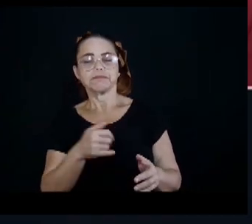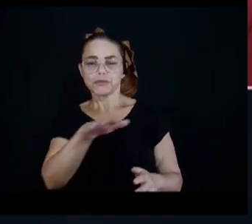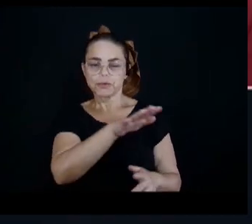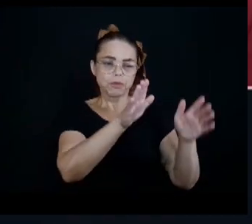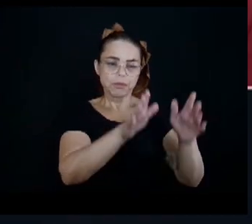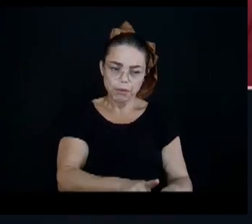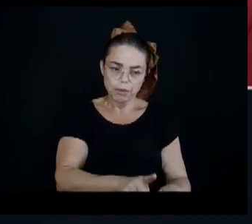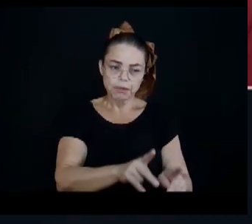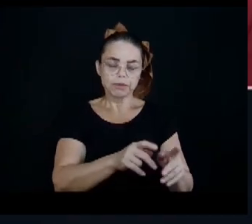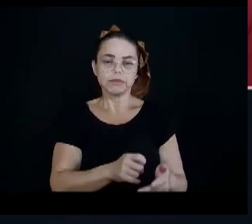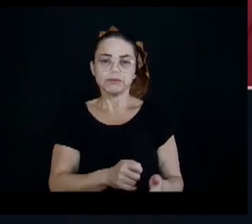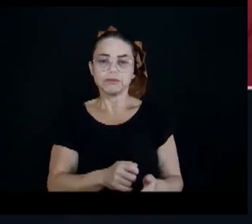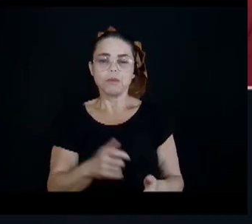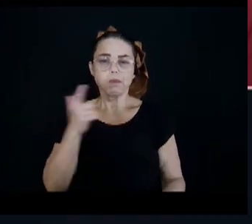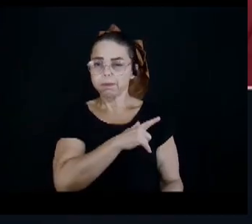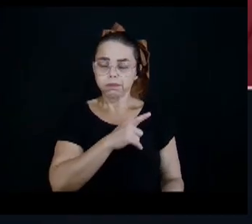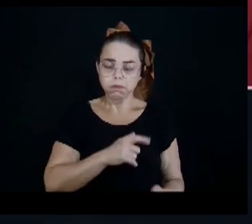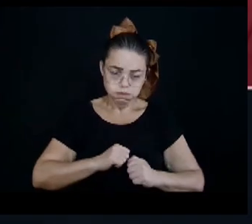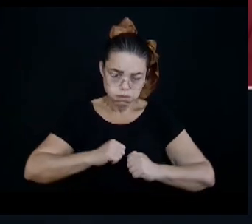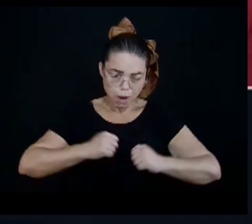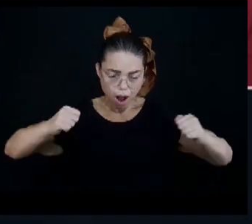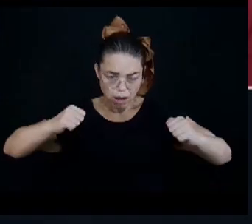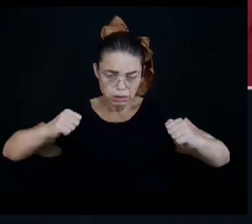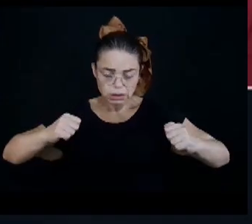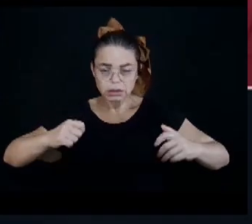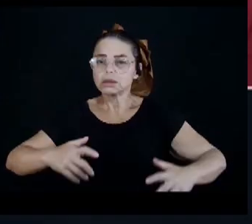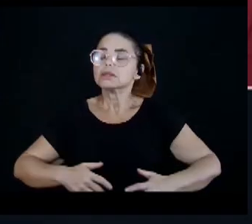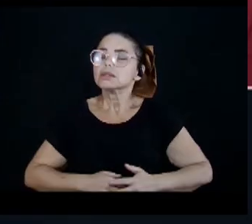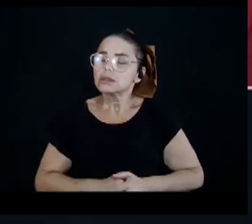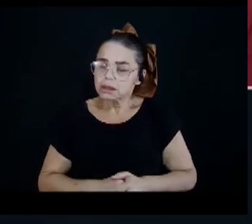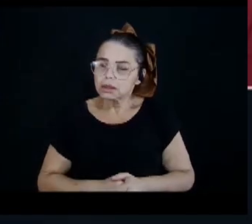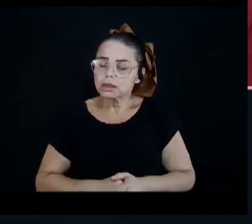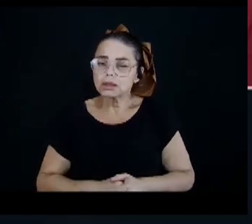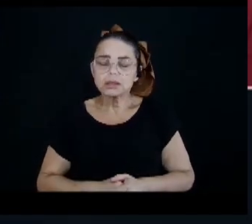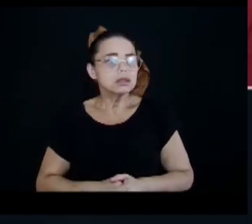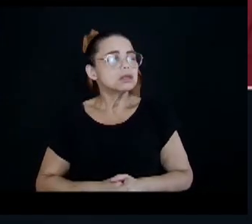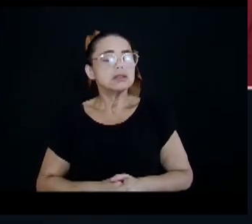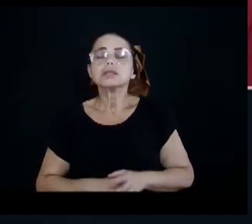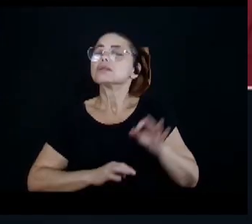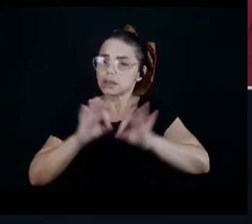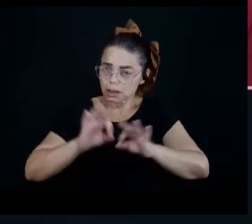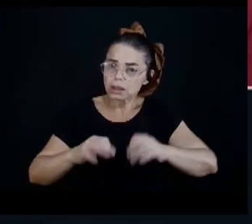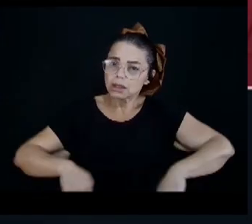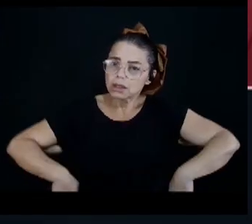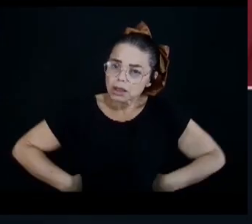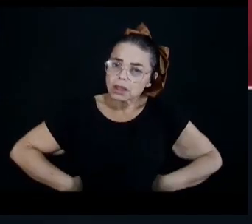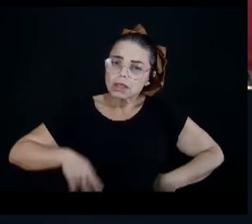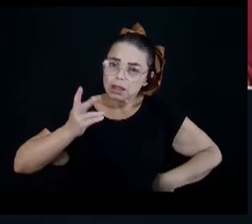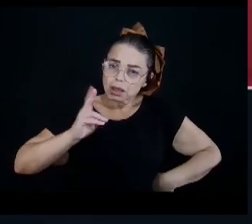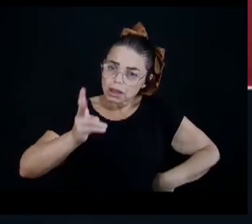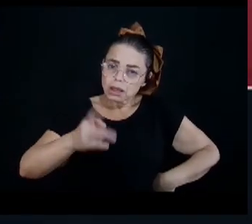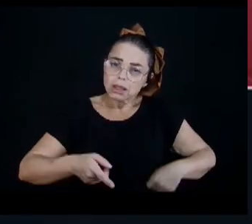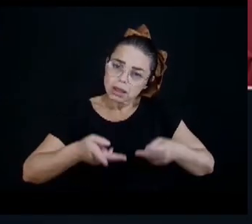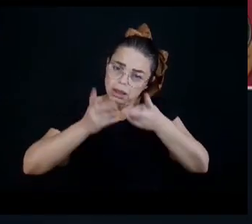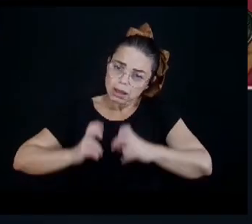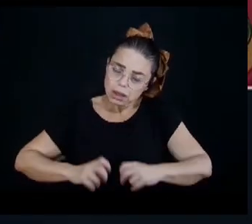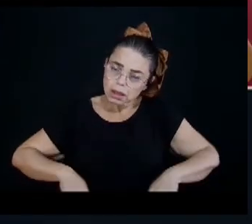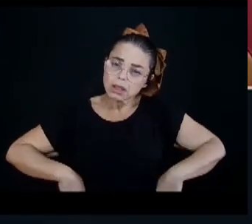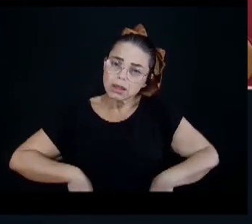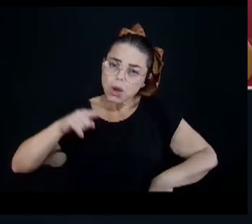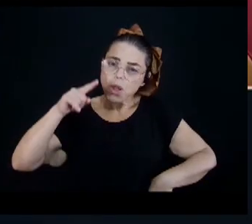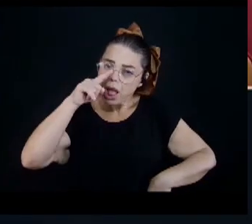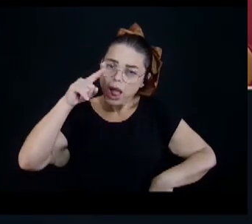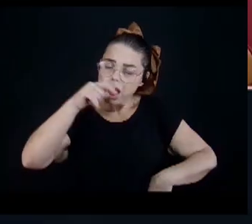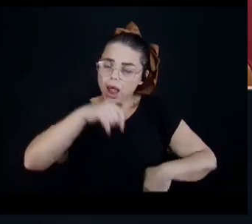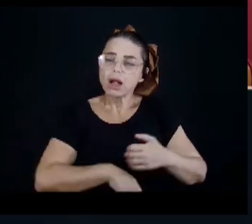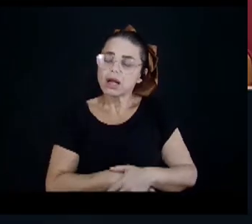peso, né? O mercado vai estar preparado para isso. Você percebe que isso pode gerar um